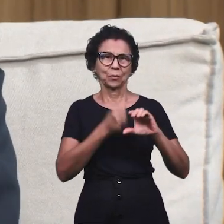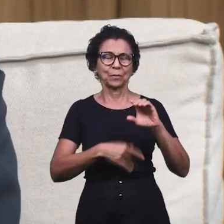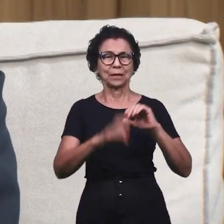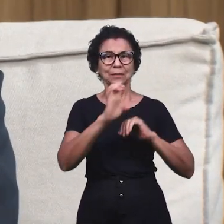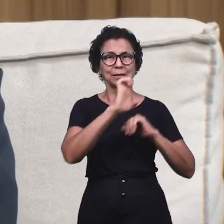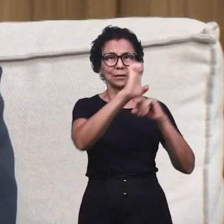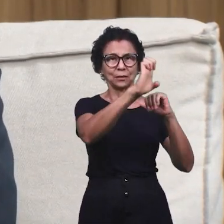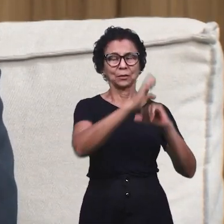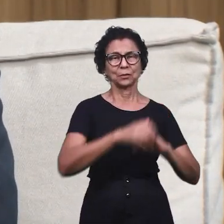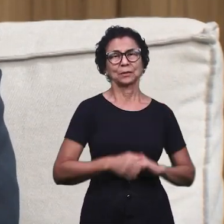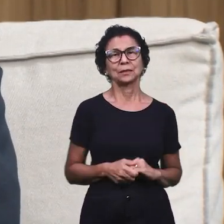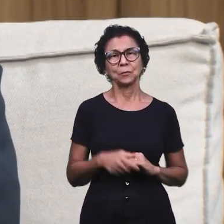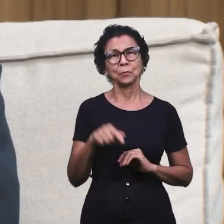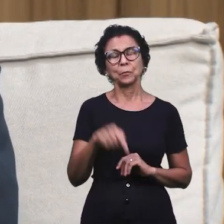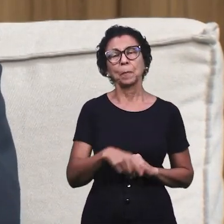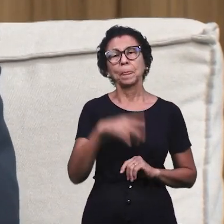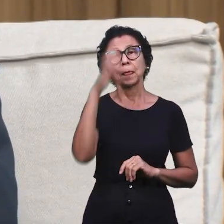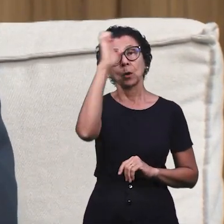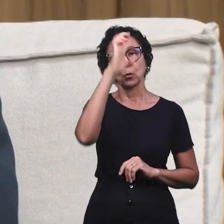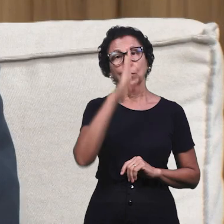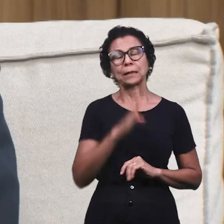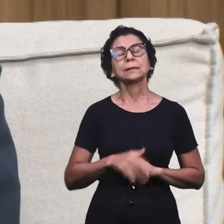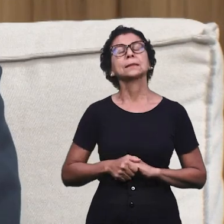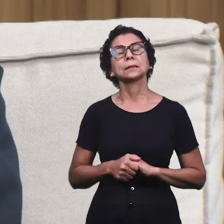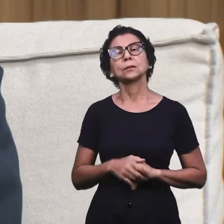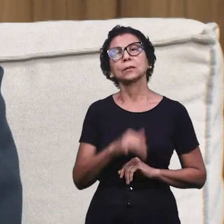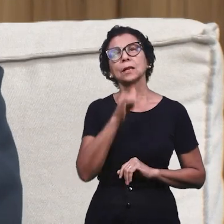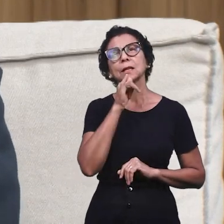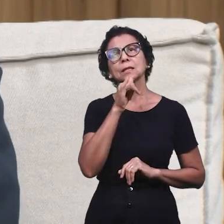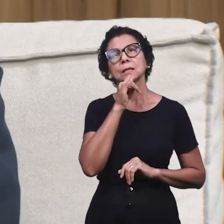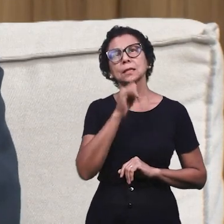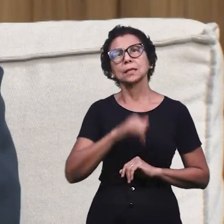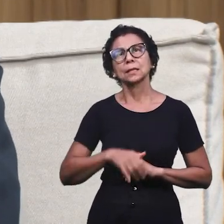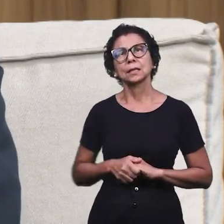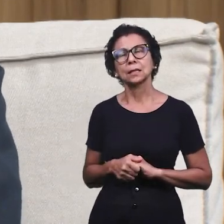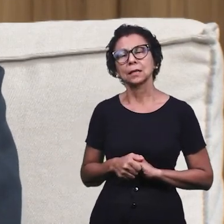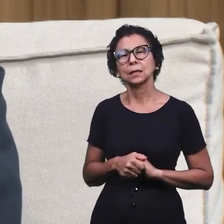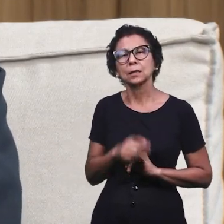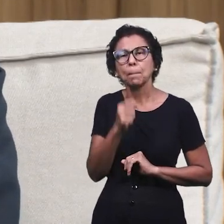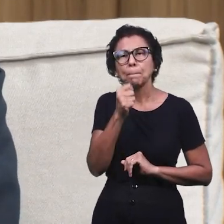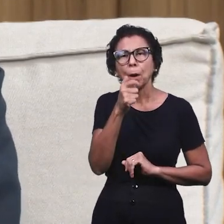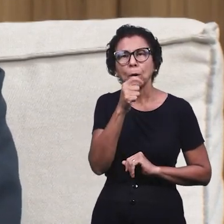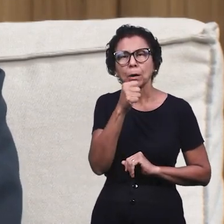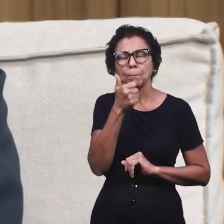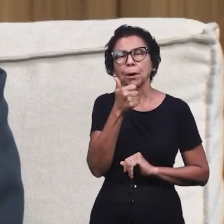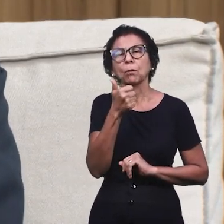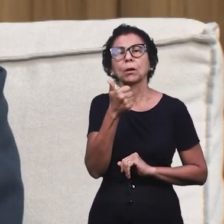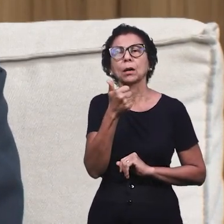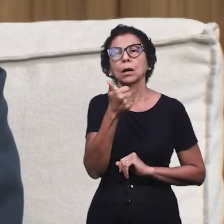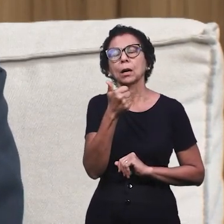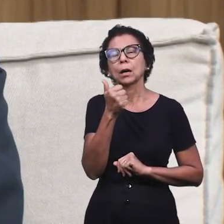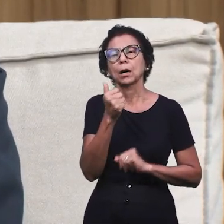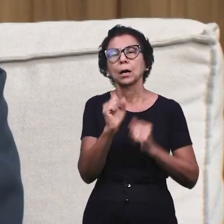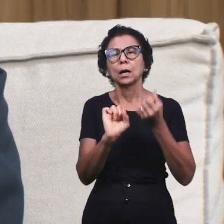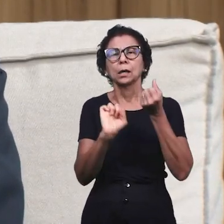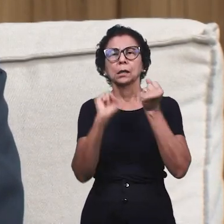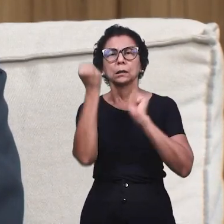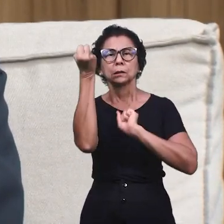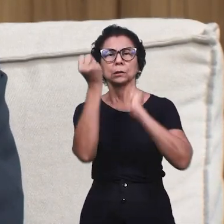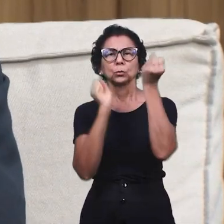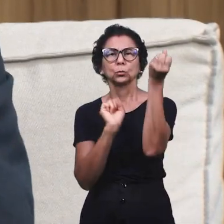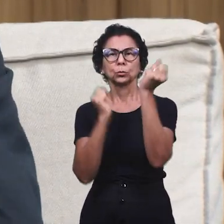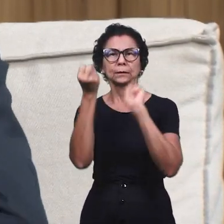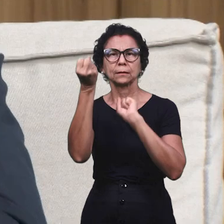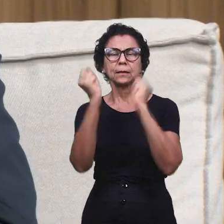nosso país, o Brasil, né? Ele produz, é um país pouco industrializado. Então, quando a